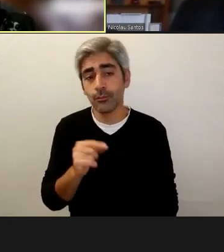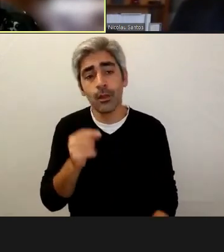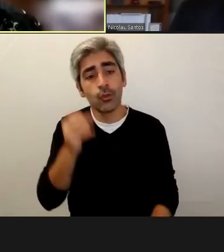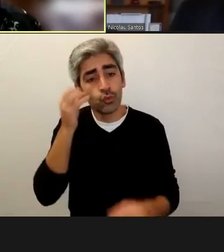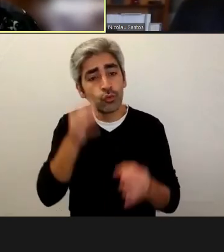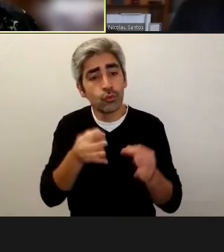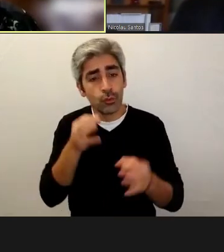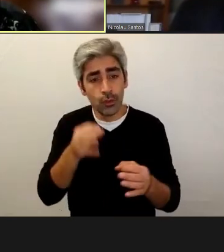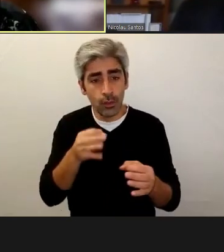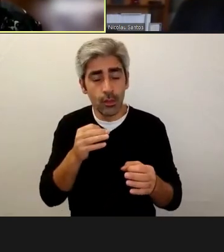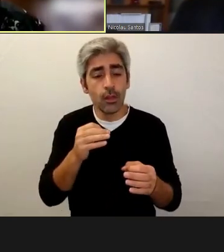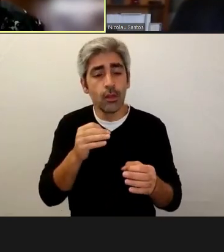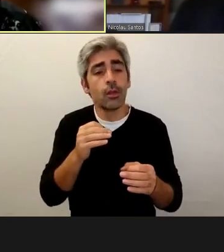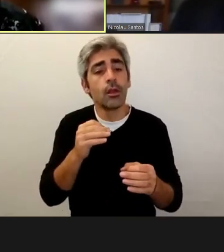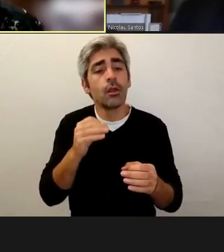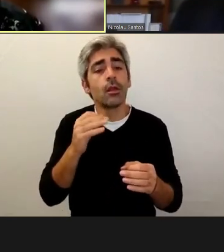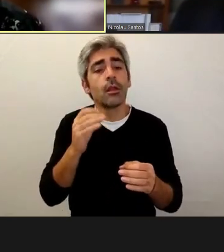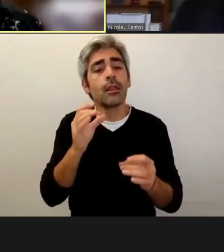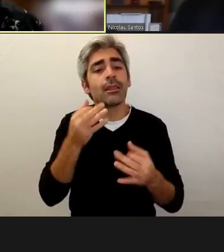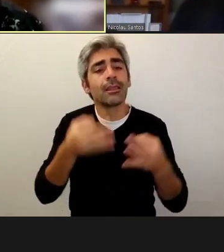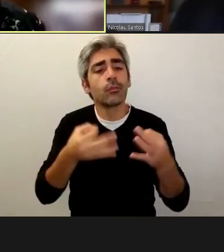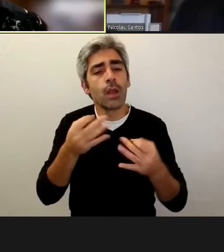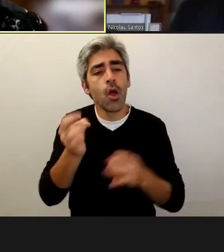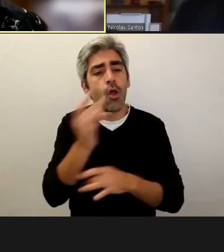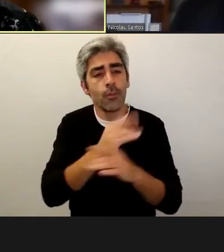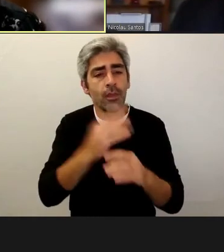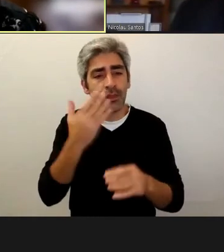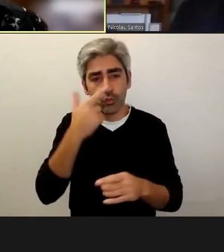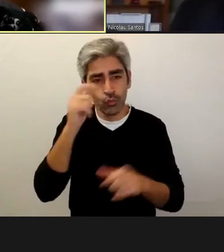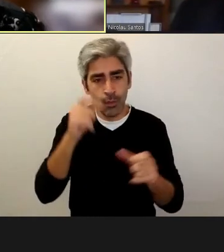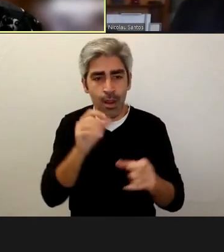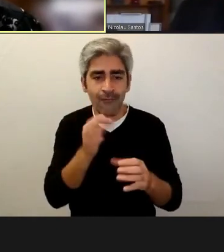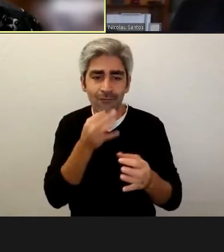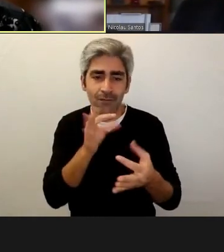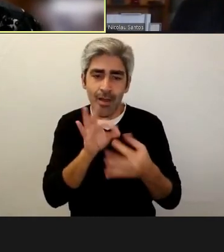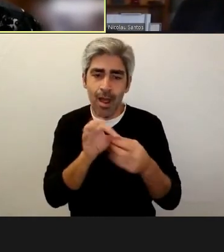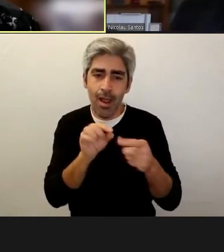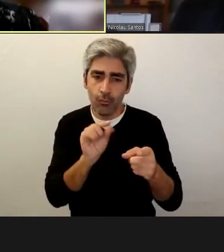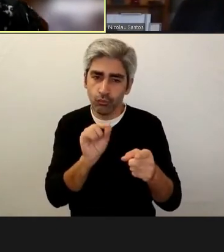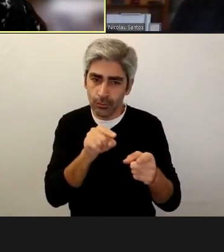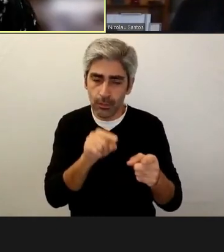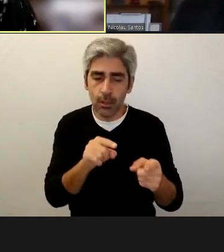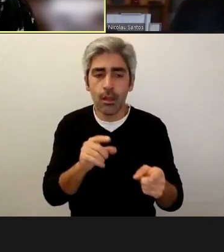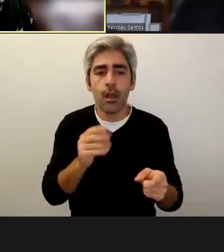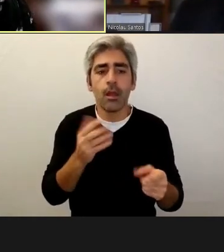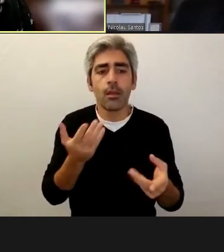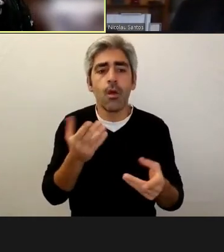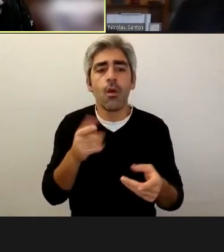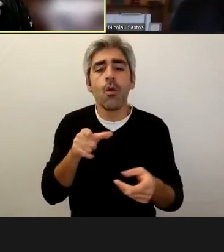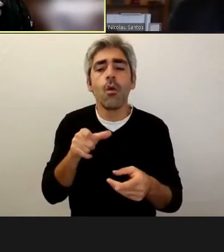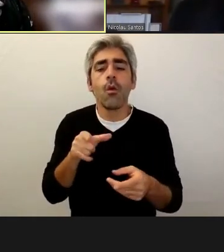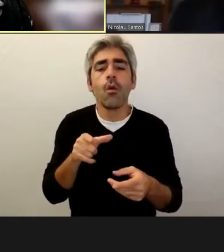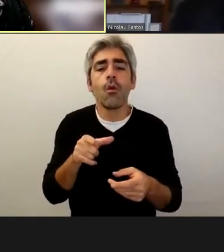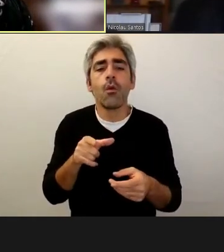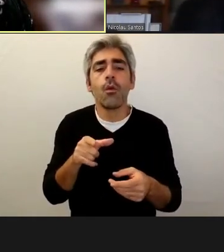dos Direitos Humanos e que toca um pouco essa questão, ou seja, saber no fundo qual é o estado